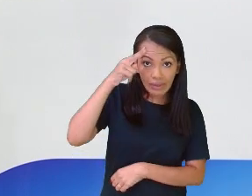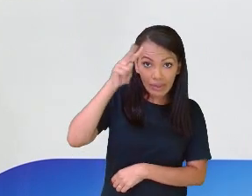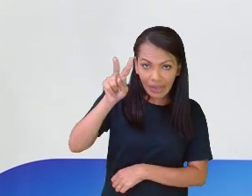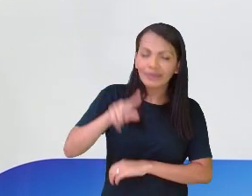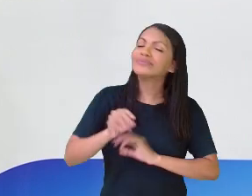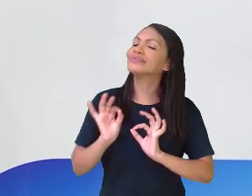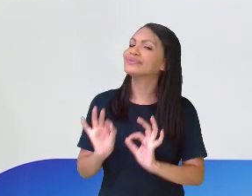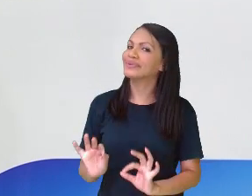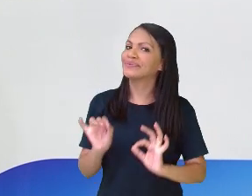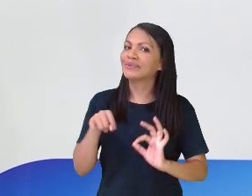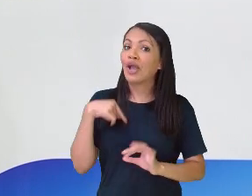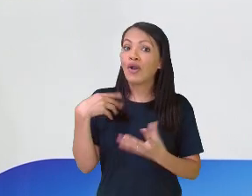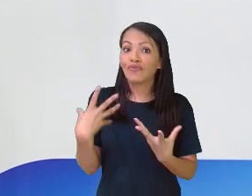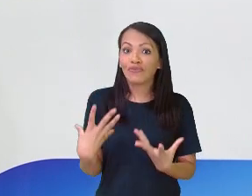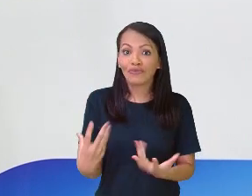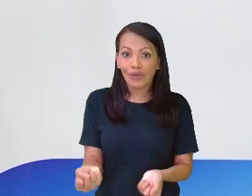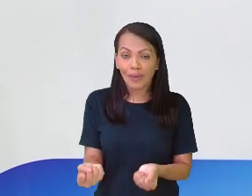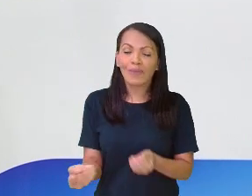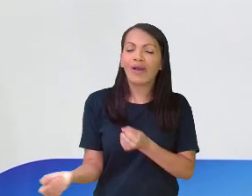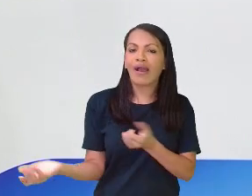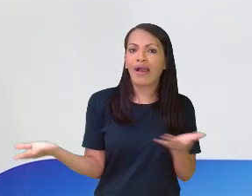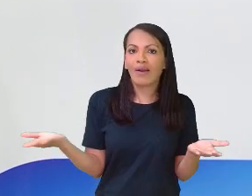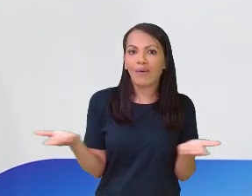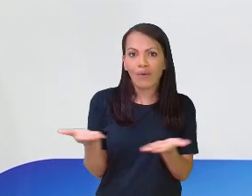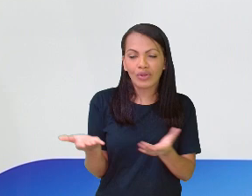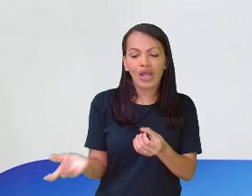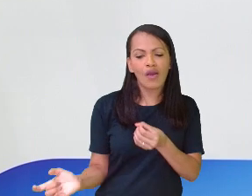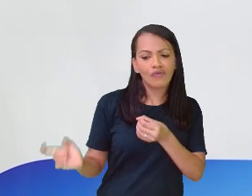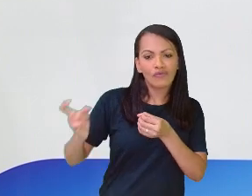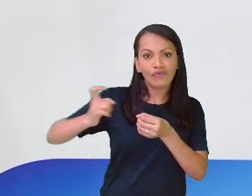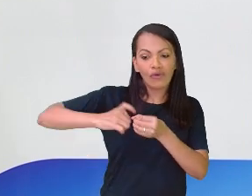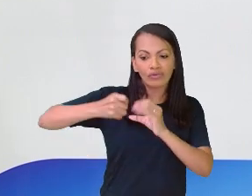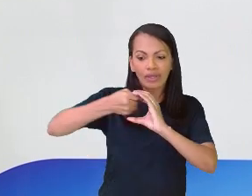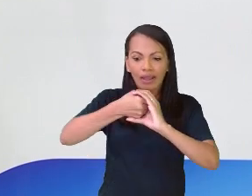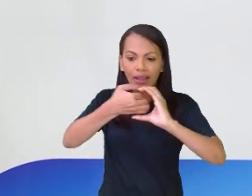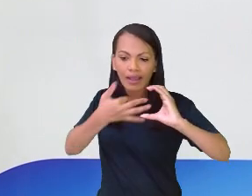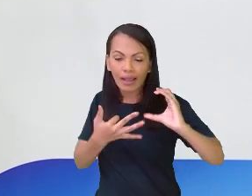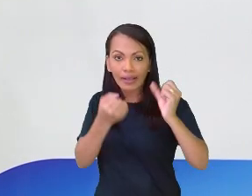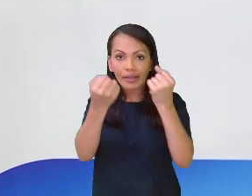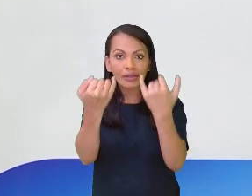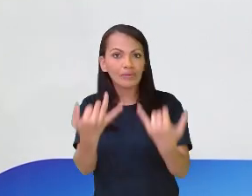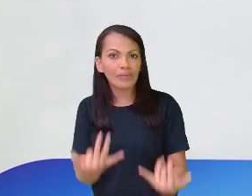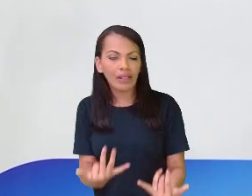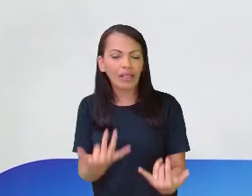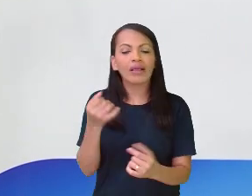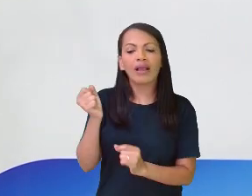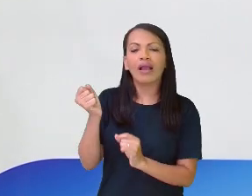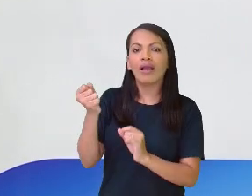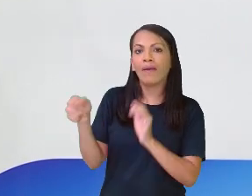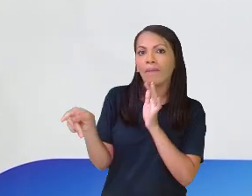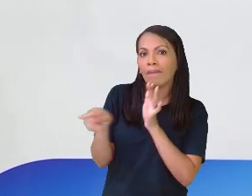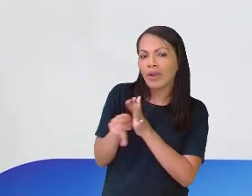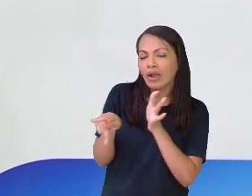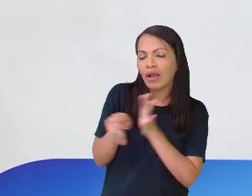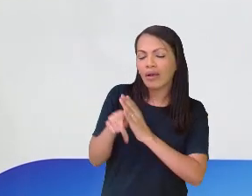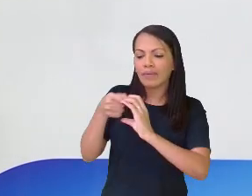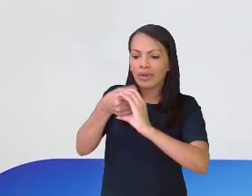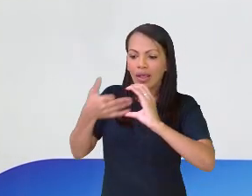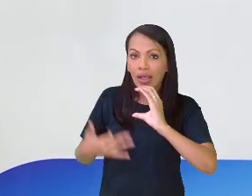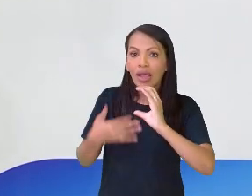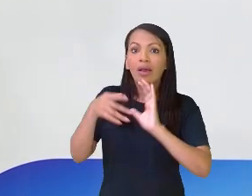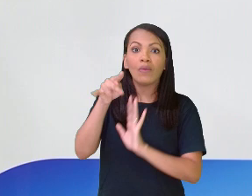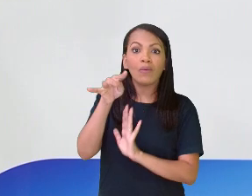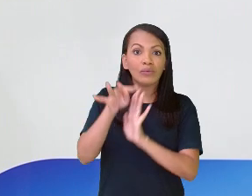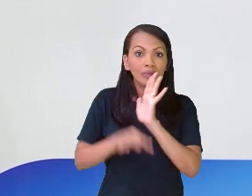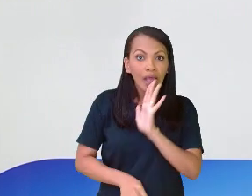gente vai voltar às características desse gênero, vamos falar um pouquinho sobre ele e aí também trazer um texto bem